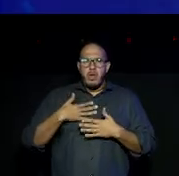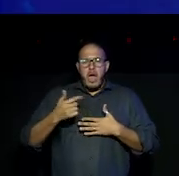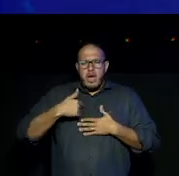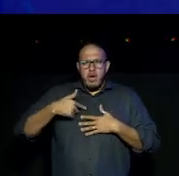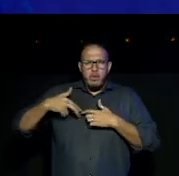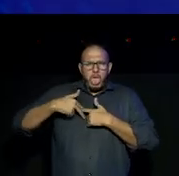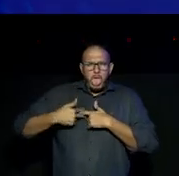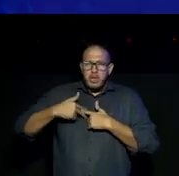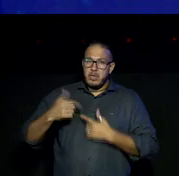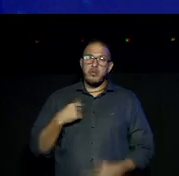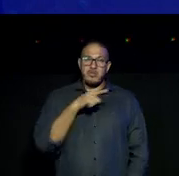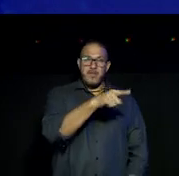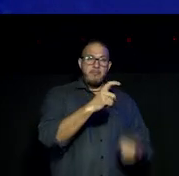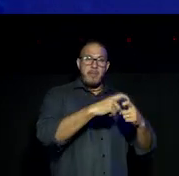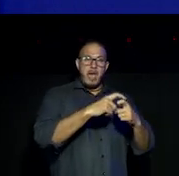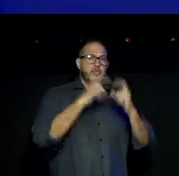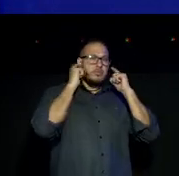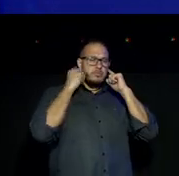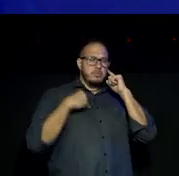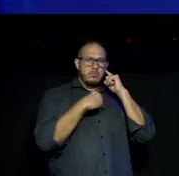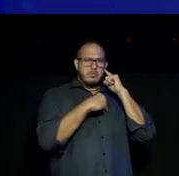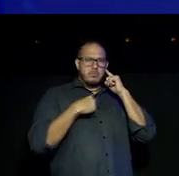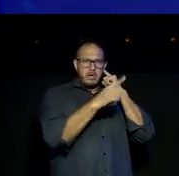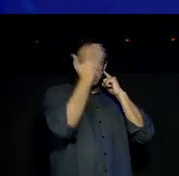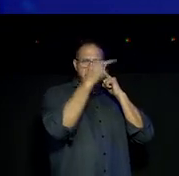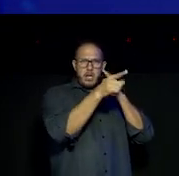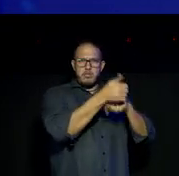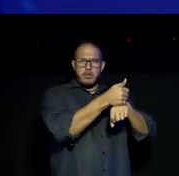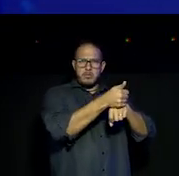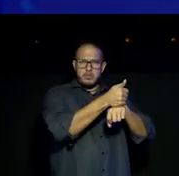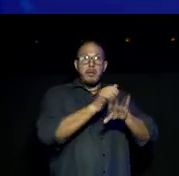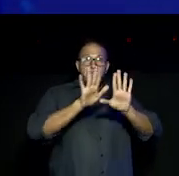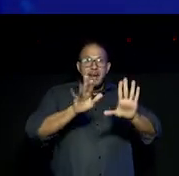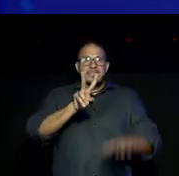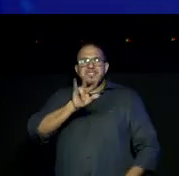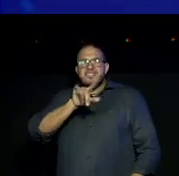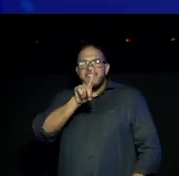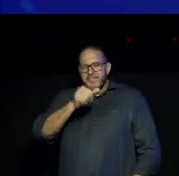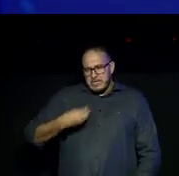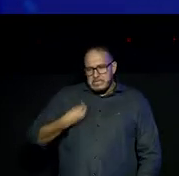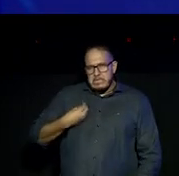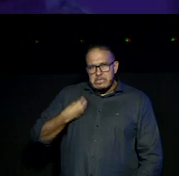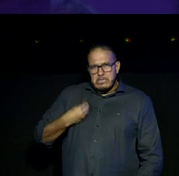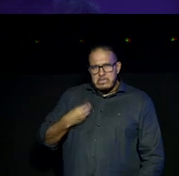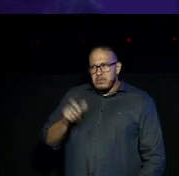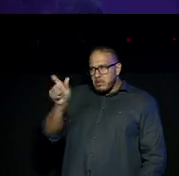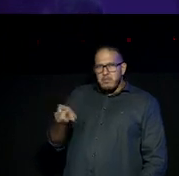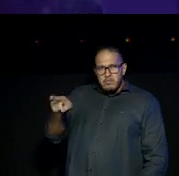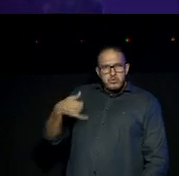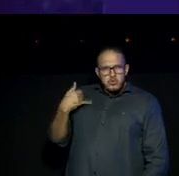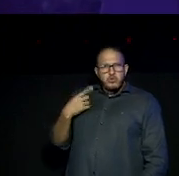não vai mexer em si próprio, você procura um médico que foi preparado para isso. Mas em relação à vida, qualquer garoto de 12 anos deixa